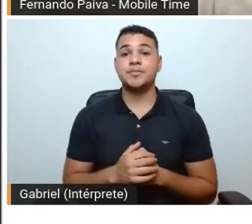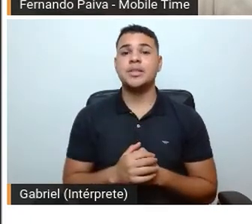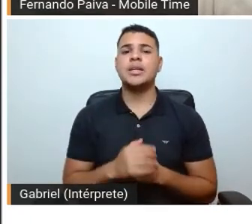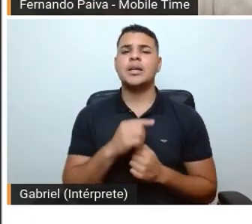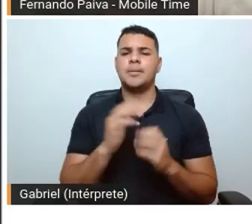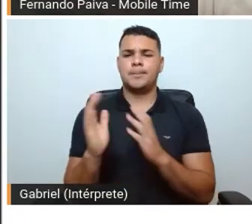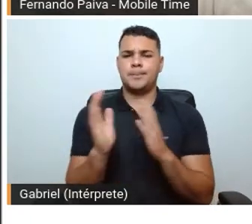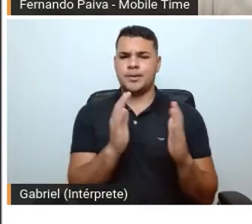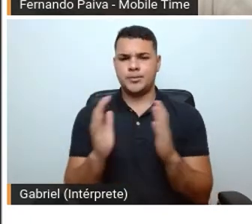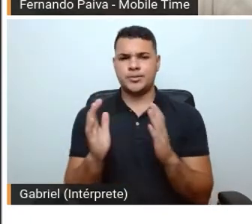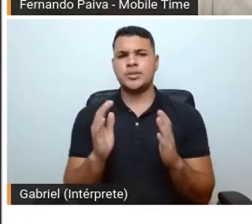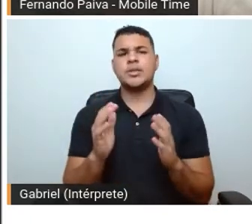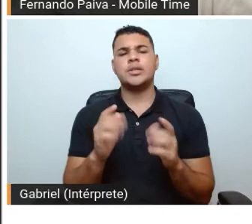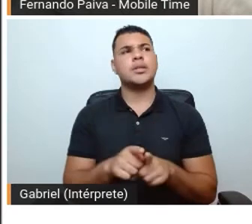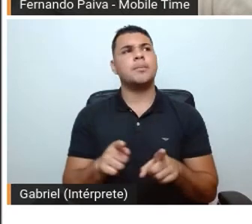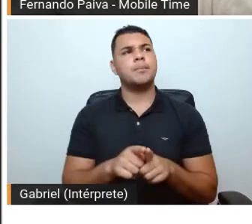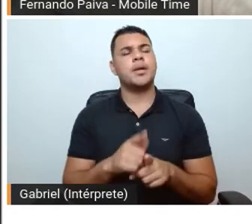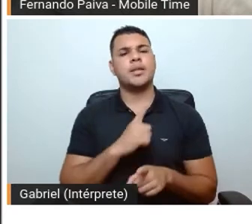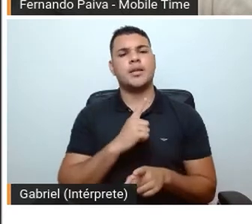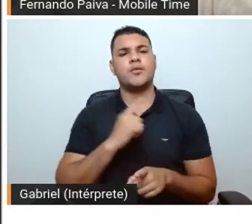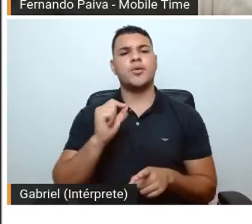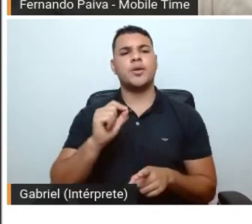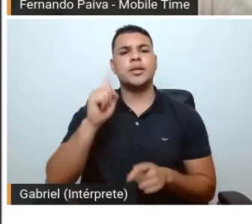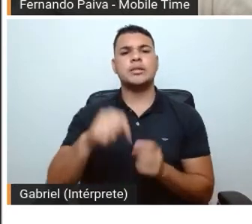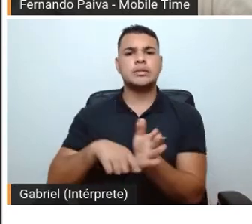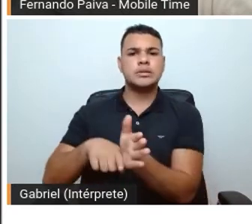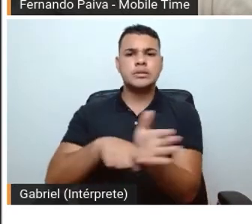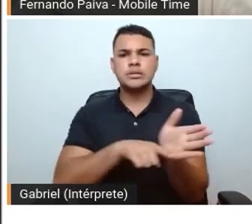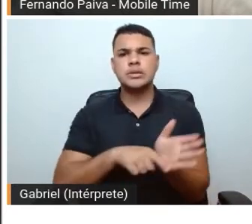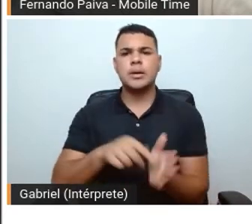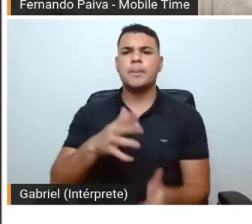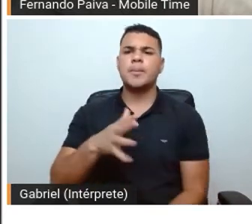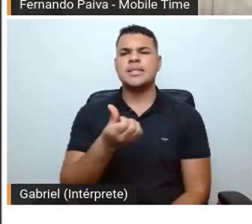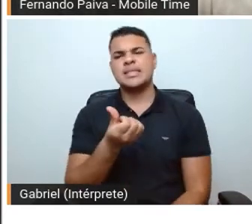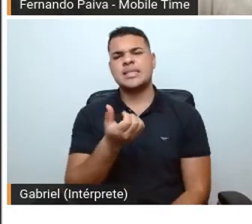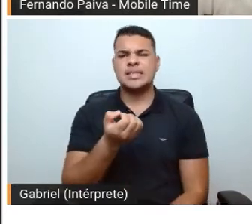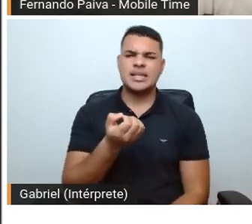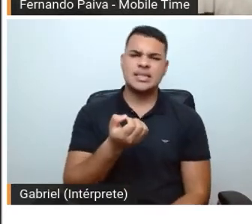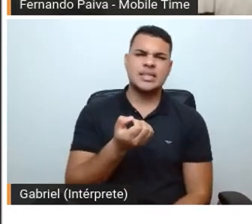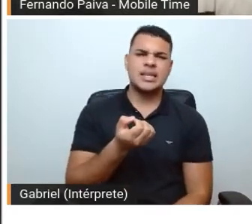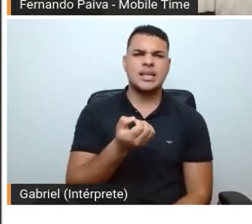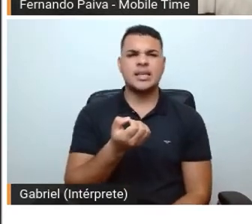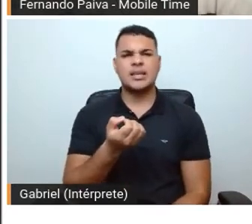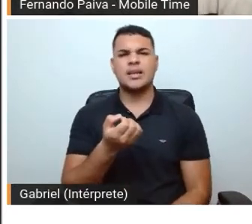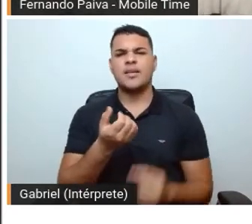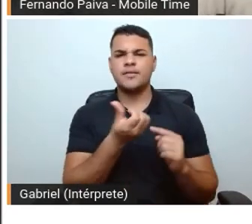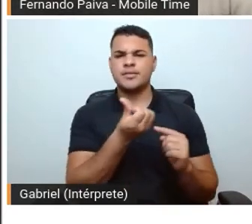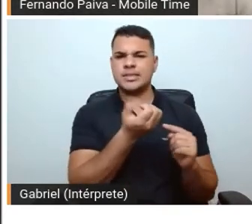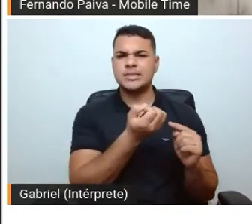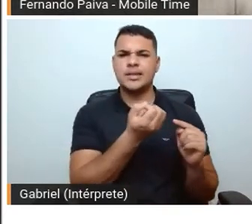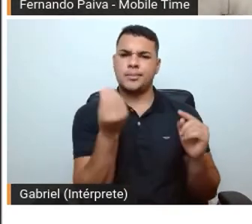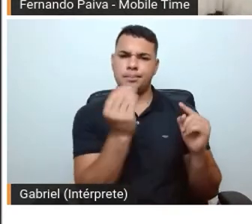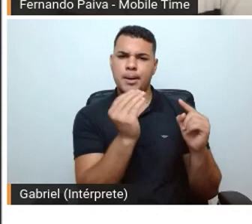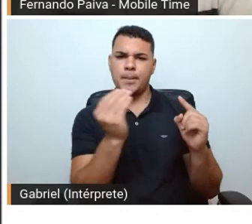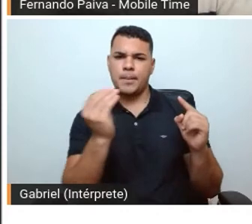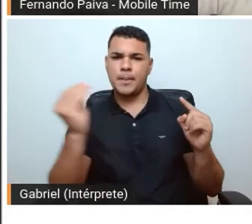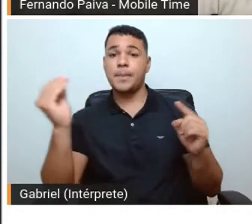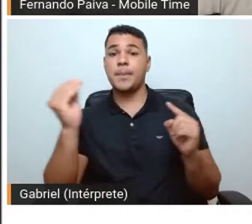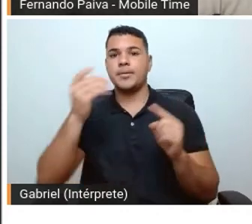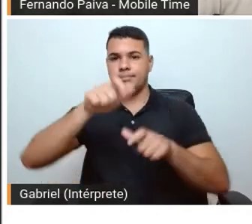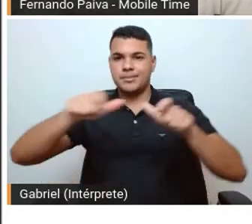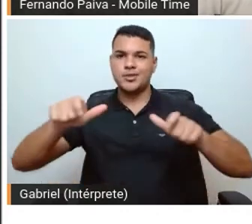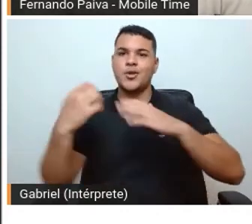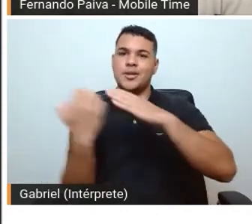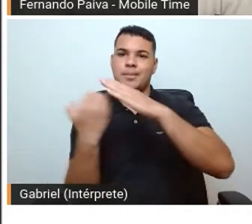daquela naquele ano a gente teve como responder esse assim umas 60 e poucos você tem que pensar bem crescendo aos pouquinhos a quantidade de responder